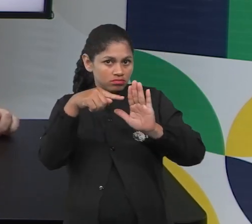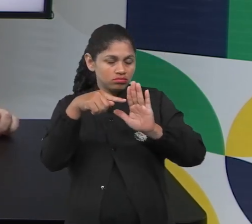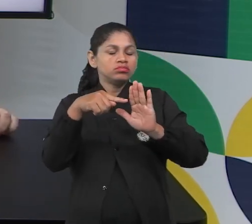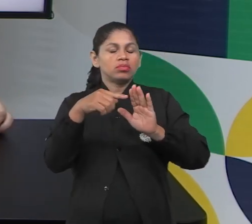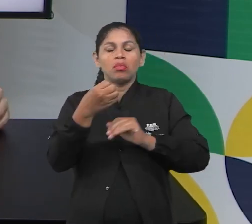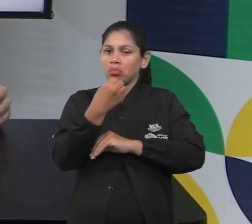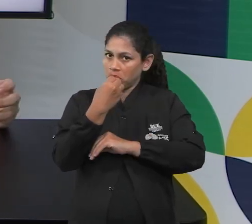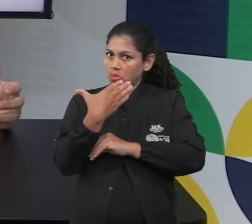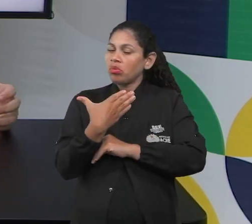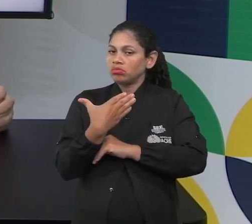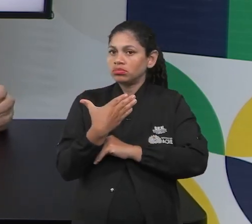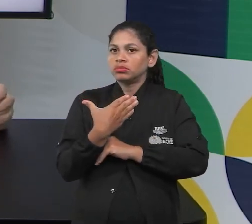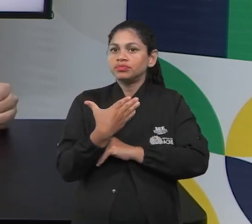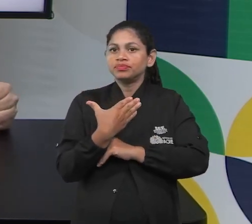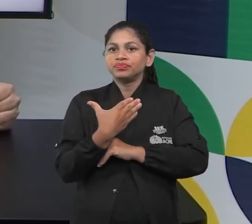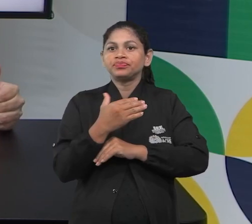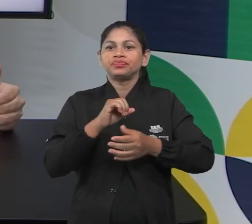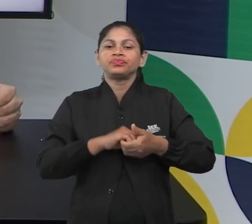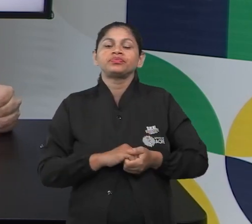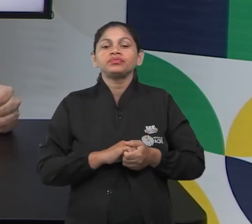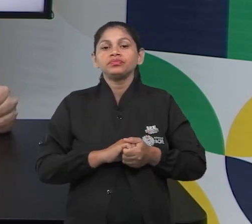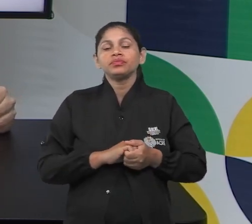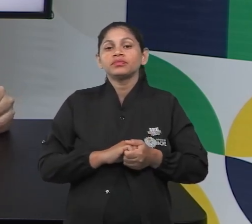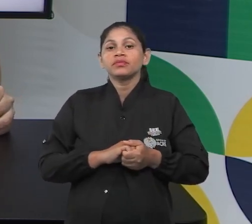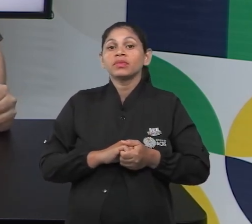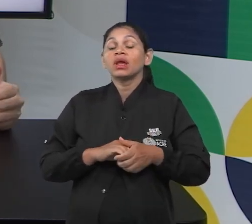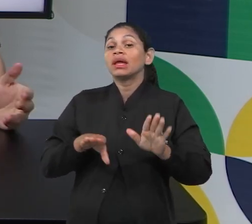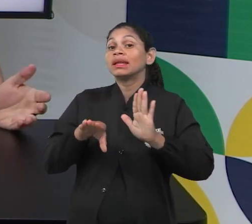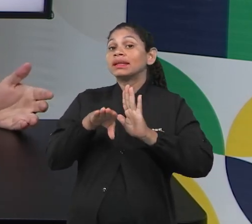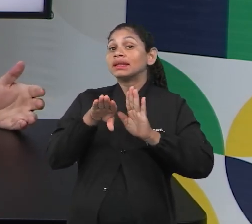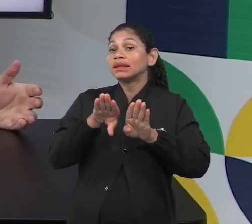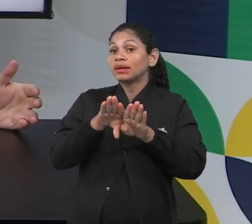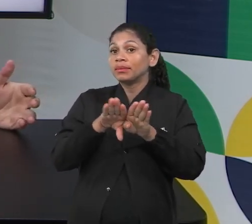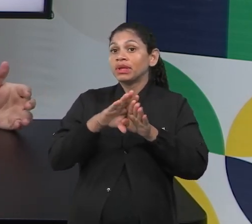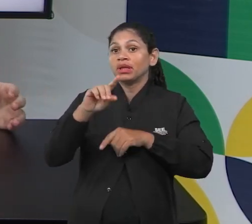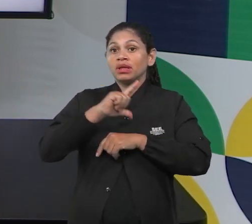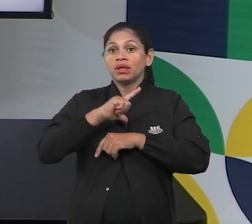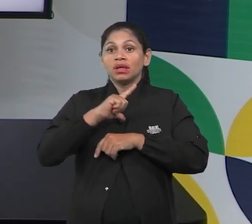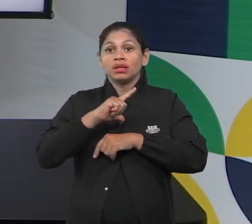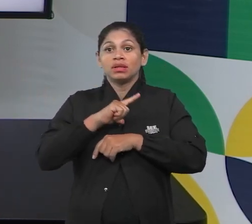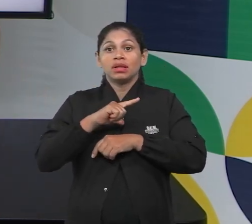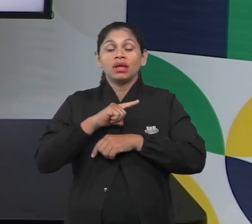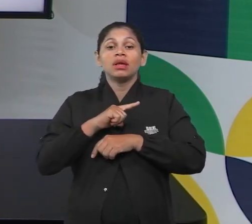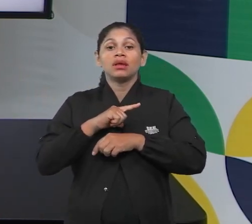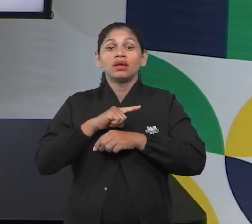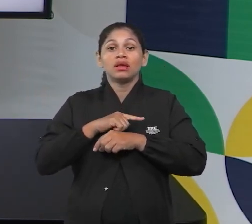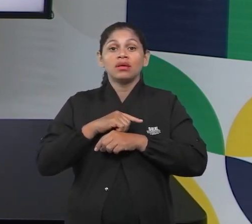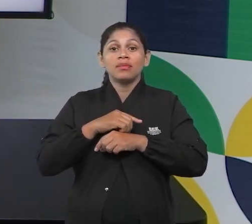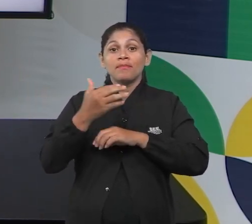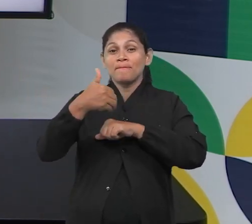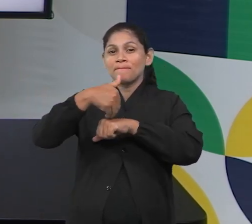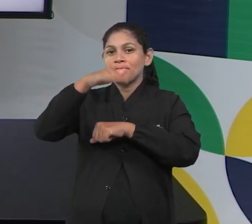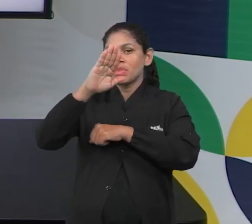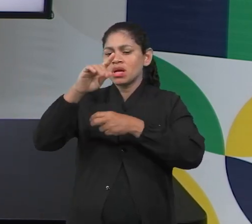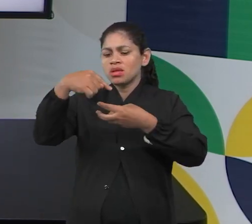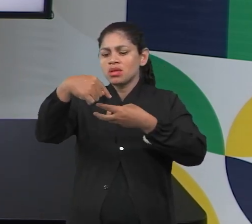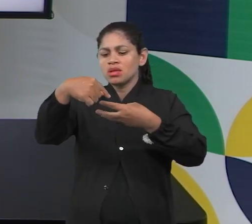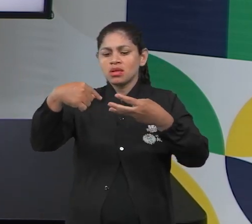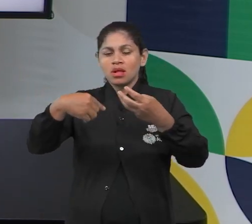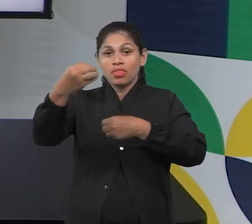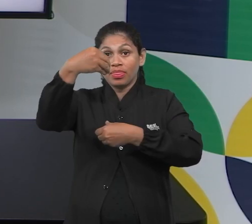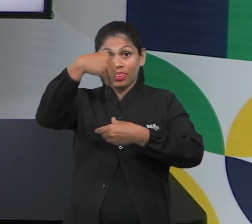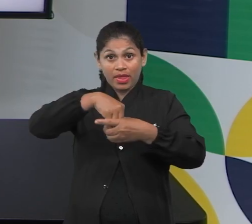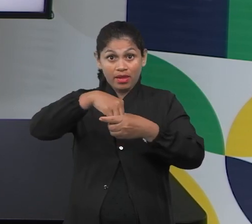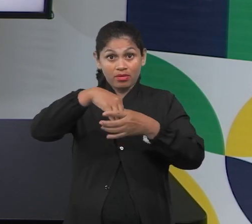essa parte, a introdução, vai ser dividida em outras 3 partes. Aqui, eu quero que a gente entenda a divisão